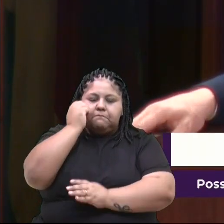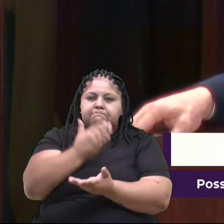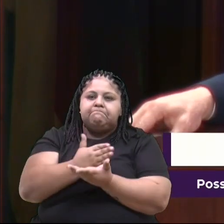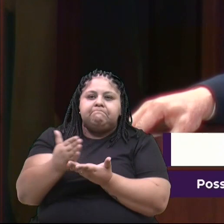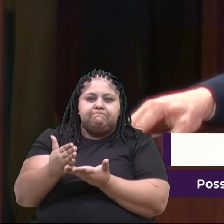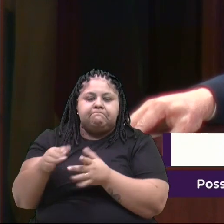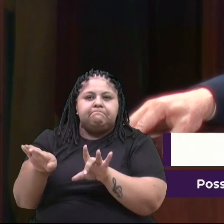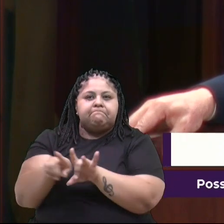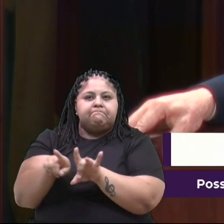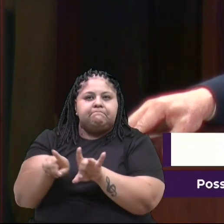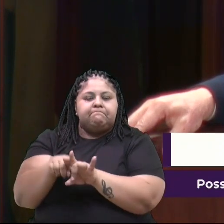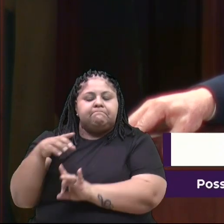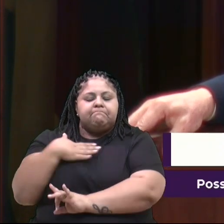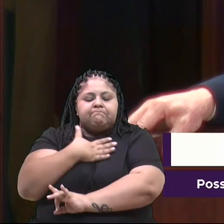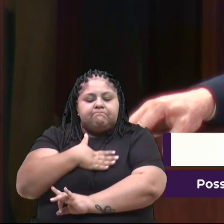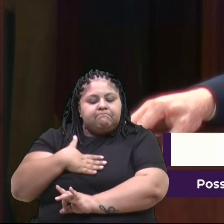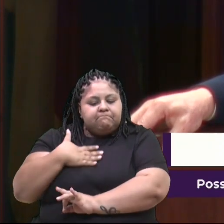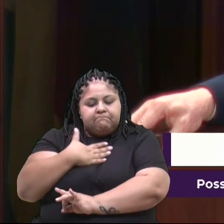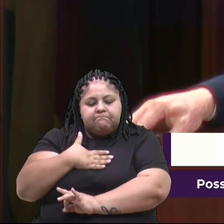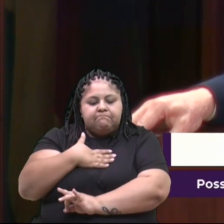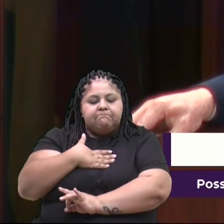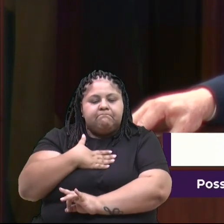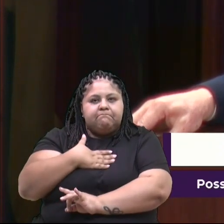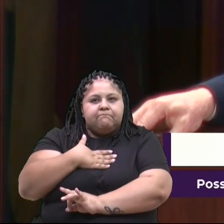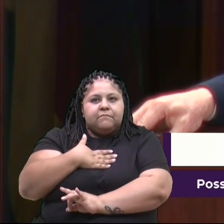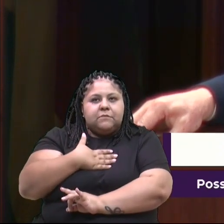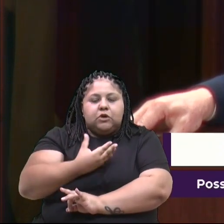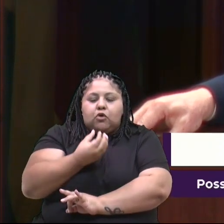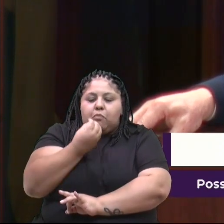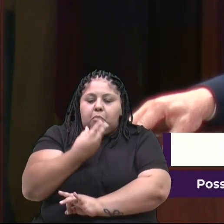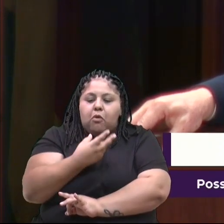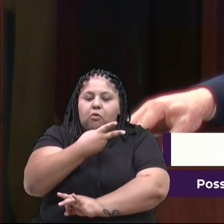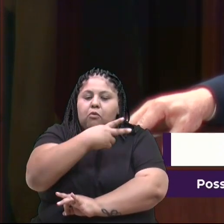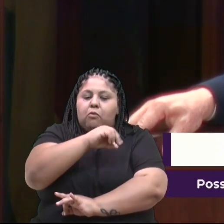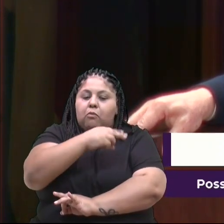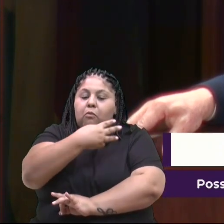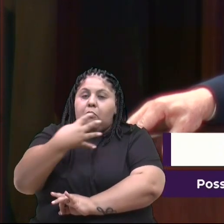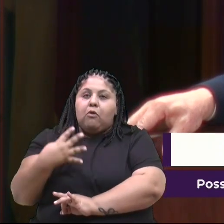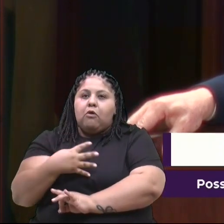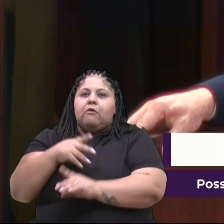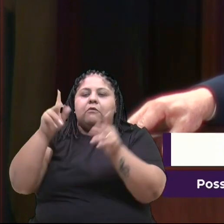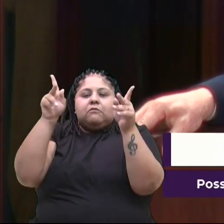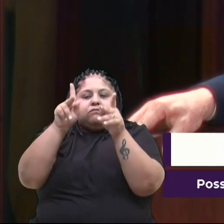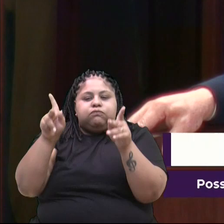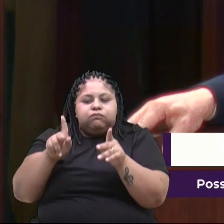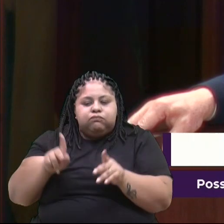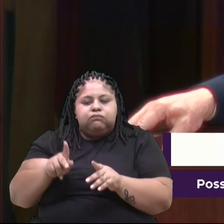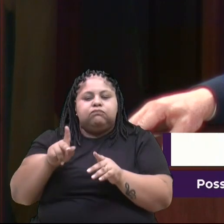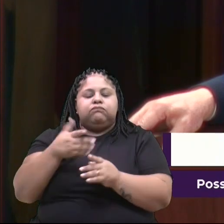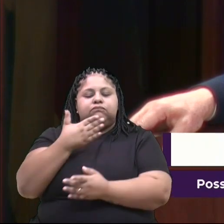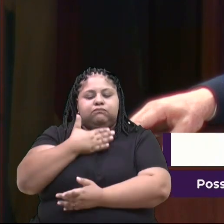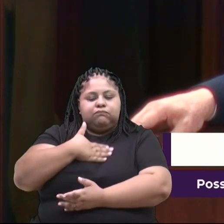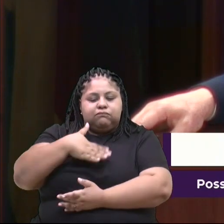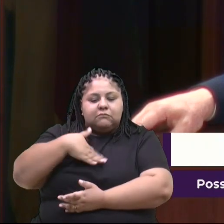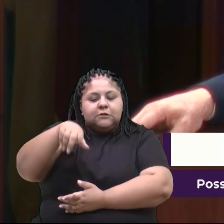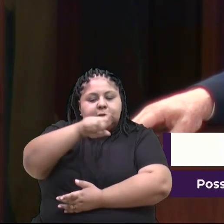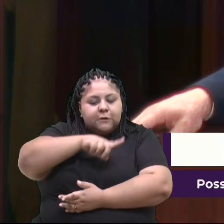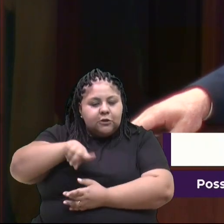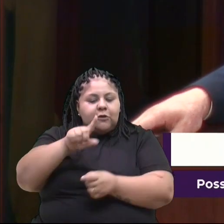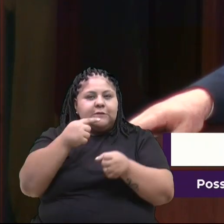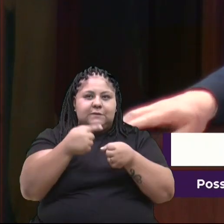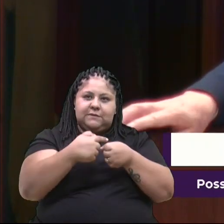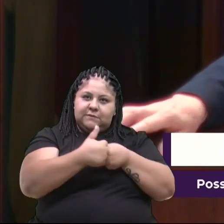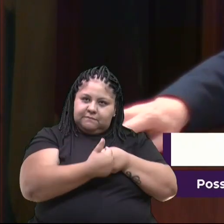Iniciar também desejando que tenhamos um bom 2024, de muita paz, de muita harmonia em nossa